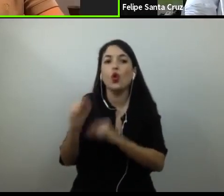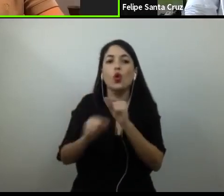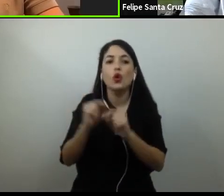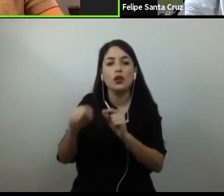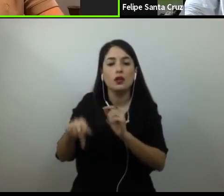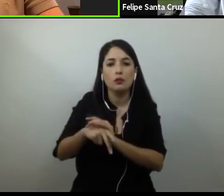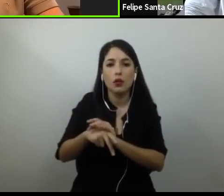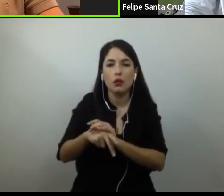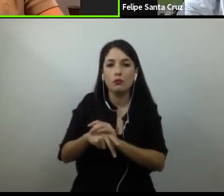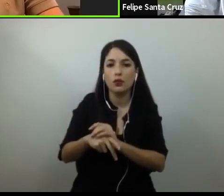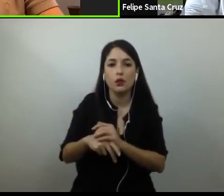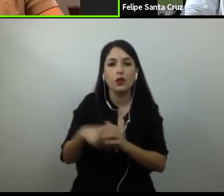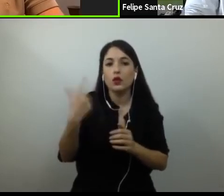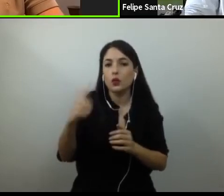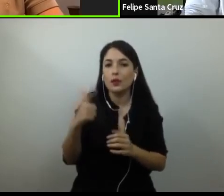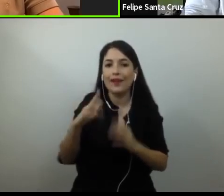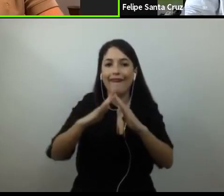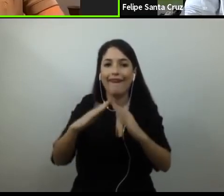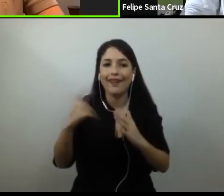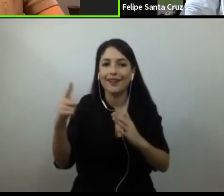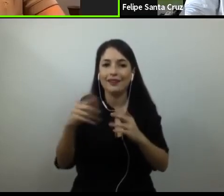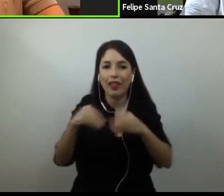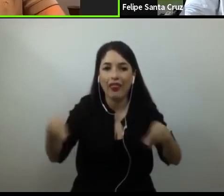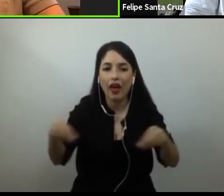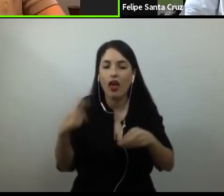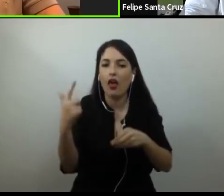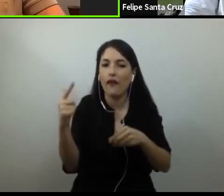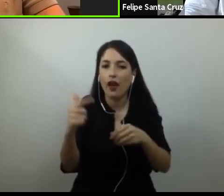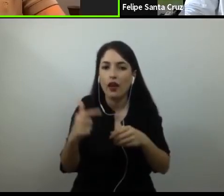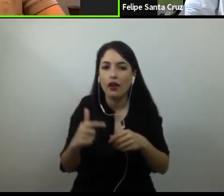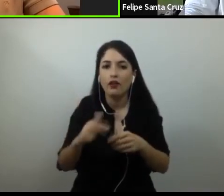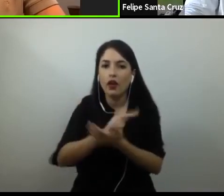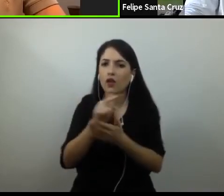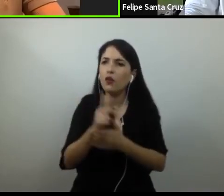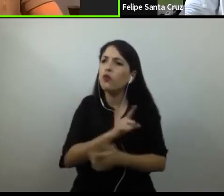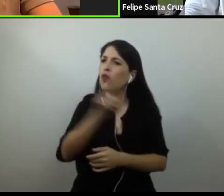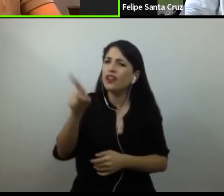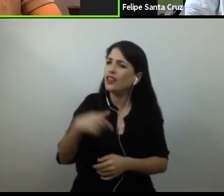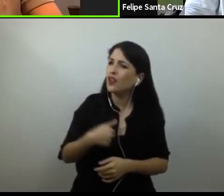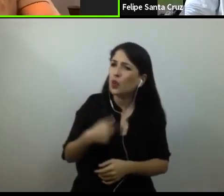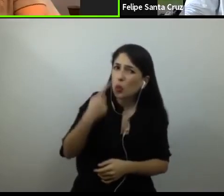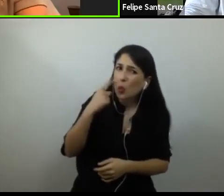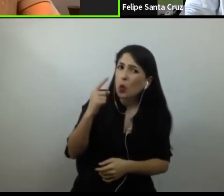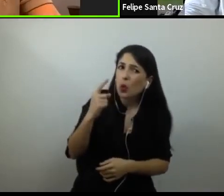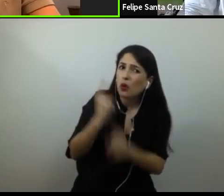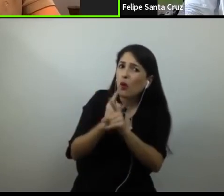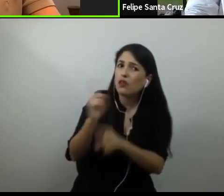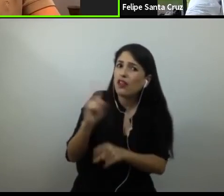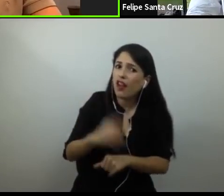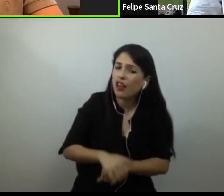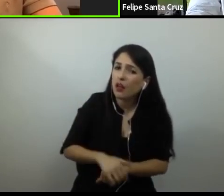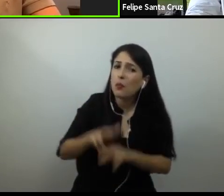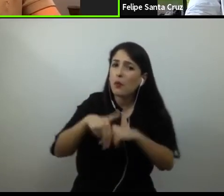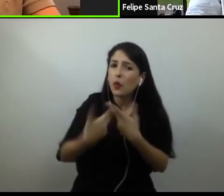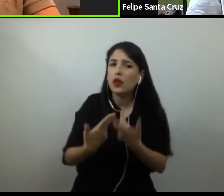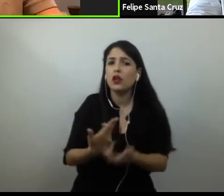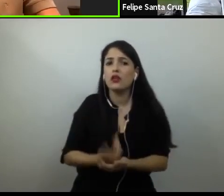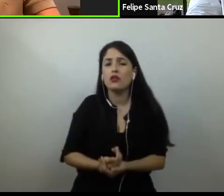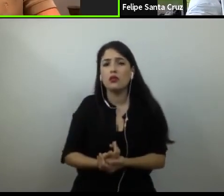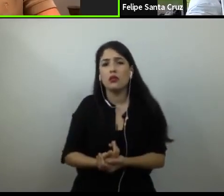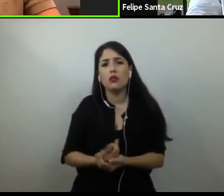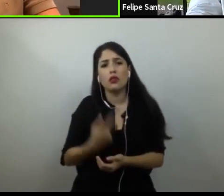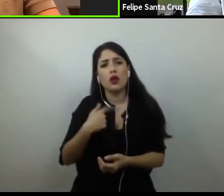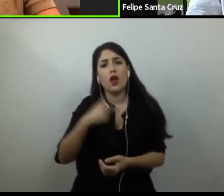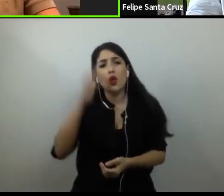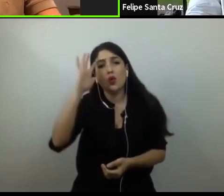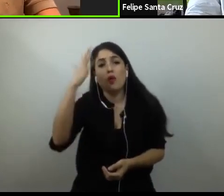universidade, dos sem casa. Eu não encontrei essas pessoas no Congresso Nacional. E, por isso, eu resolvi criar, com os